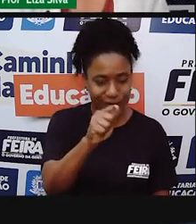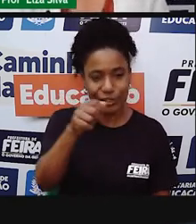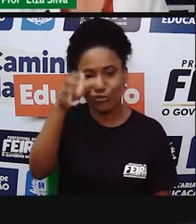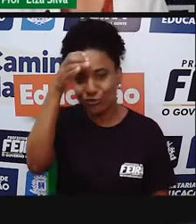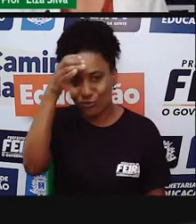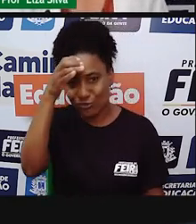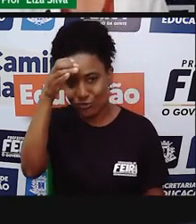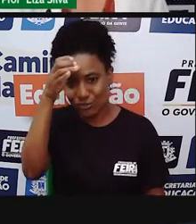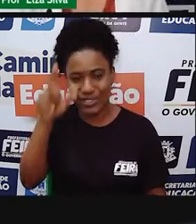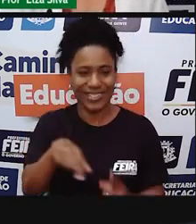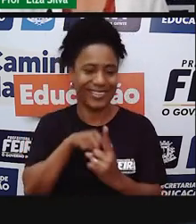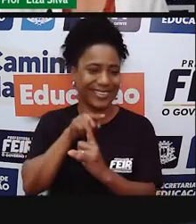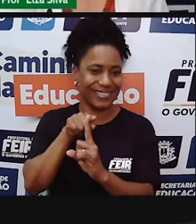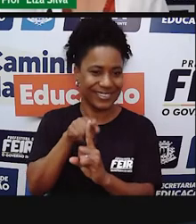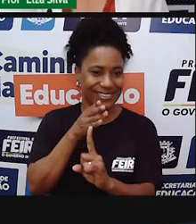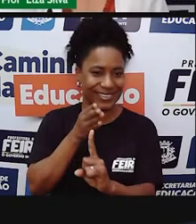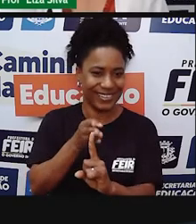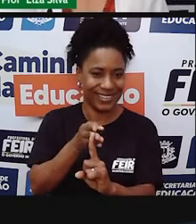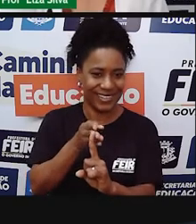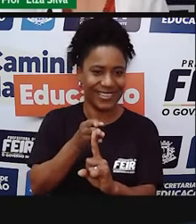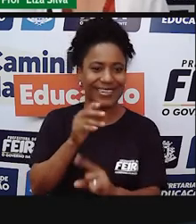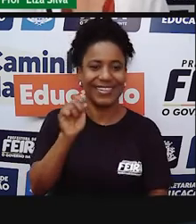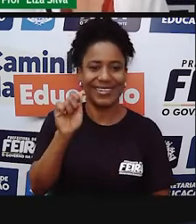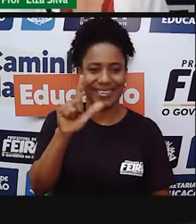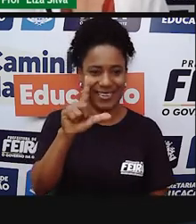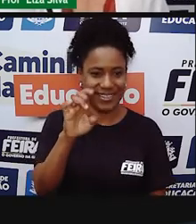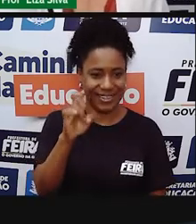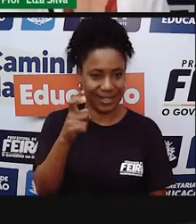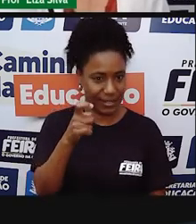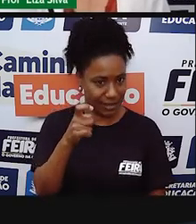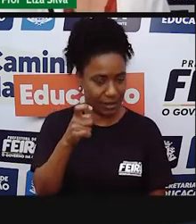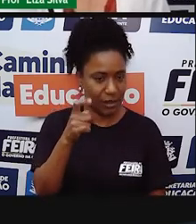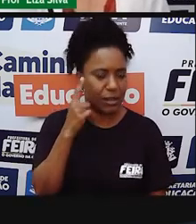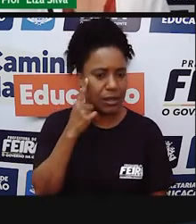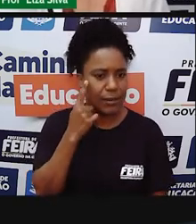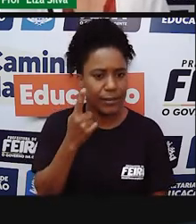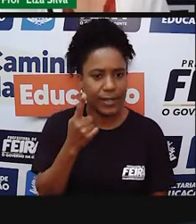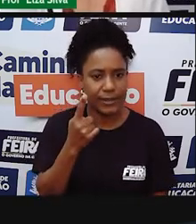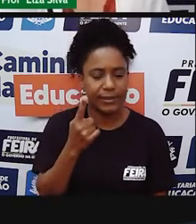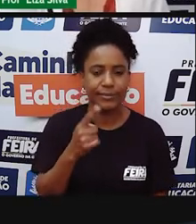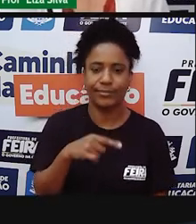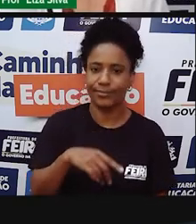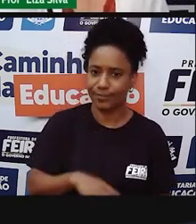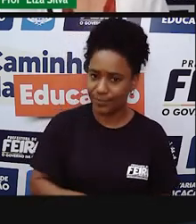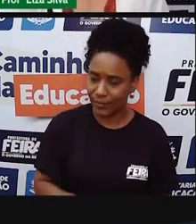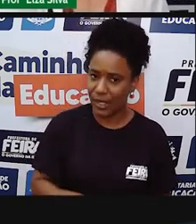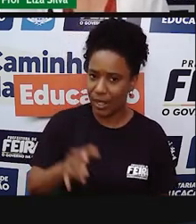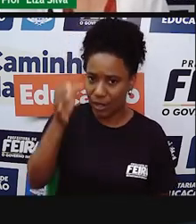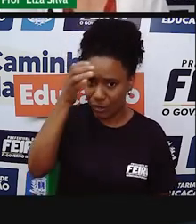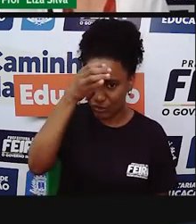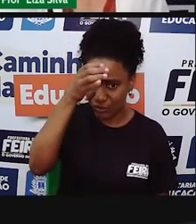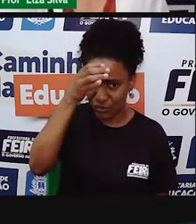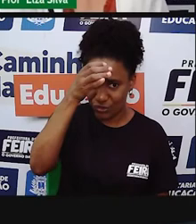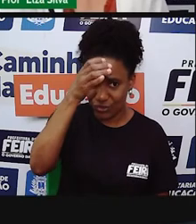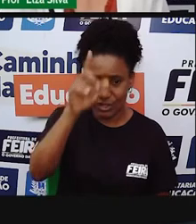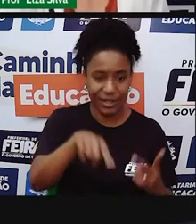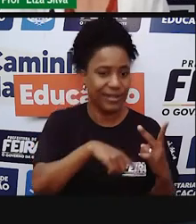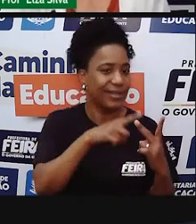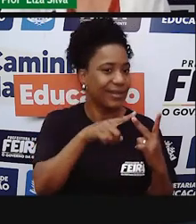aunt. Ok, students? Regina and George are married. Eles